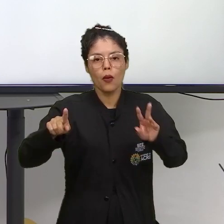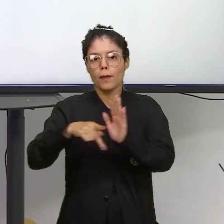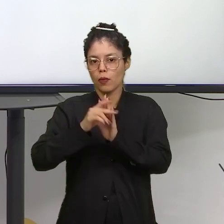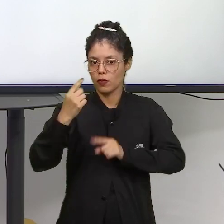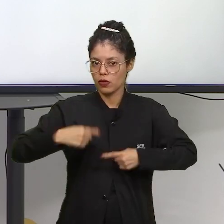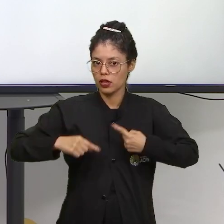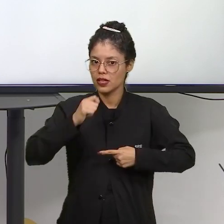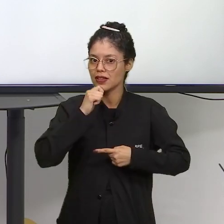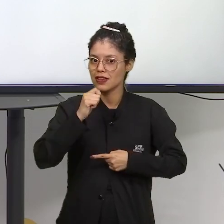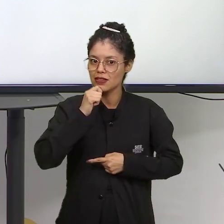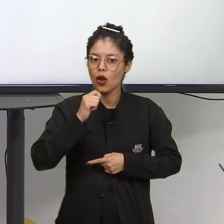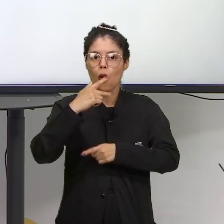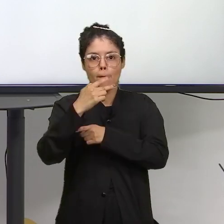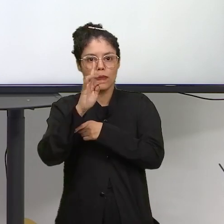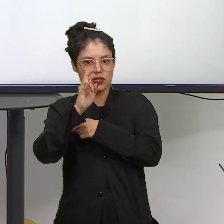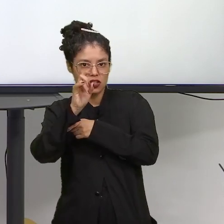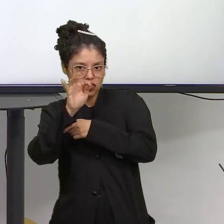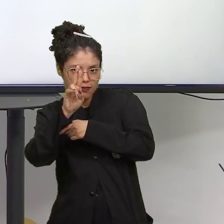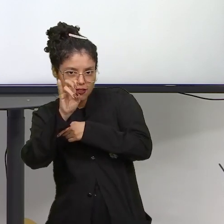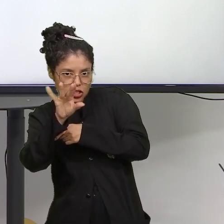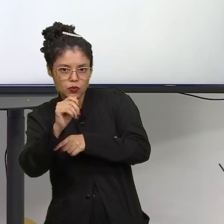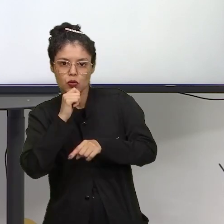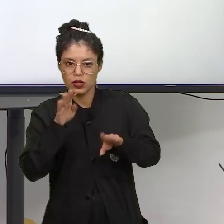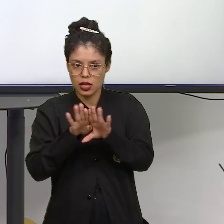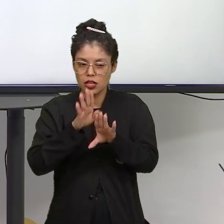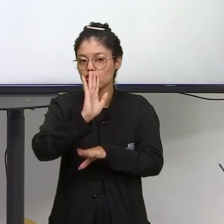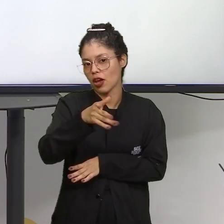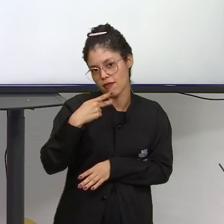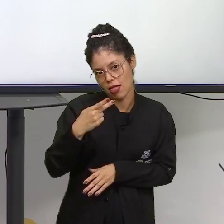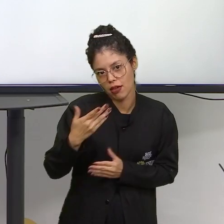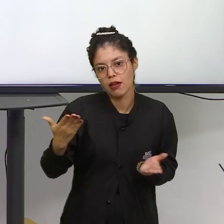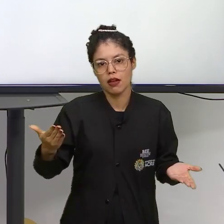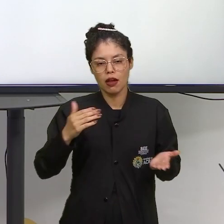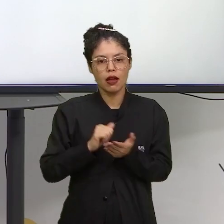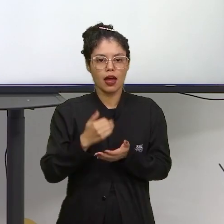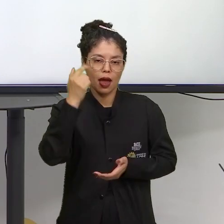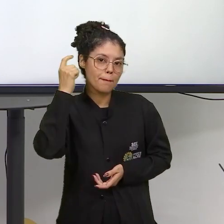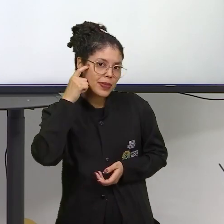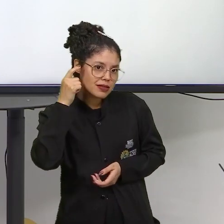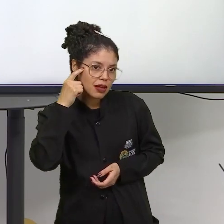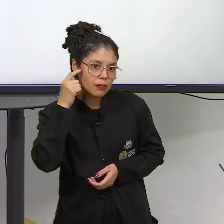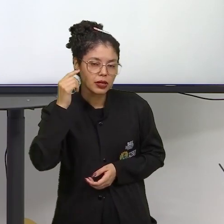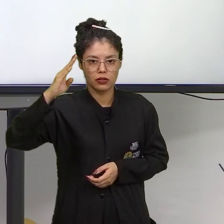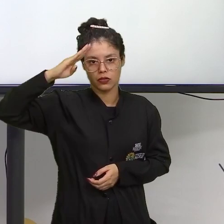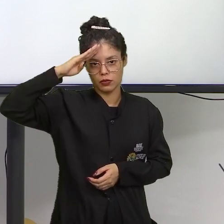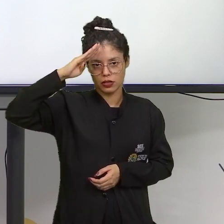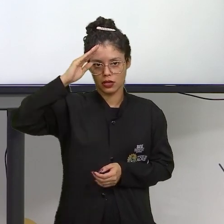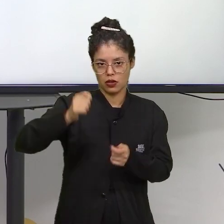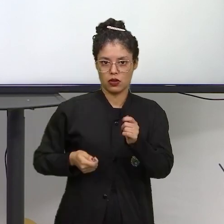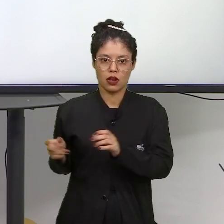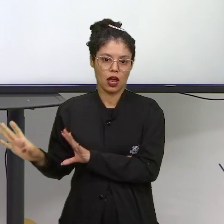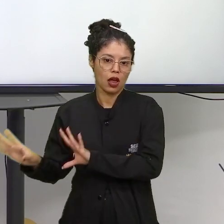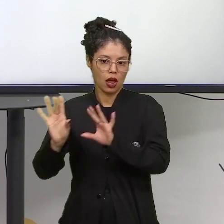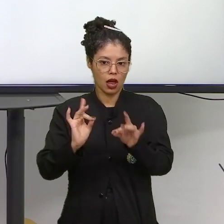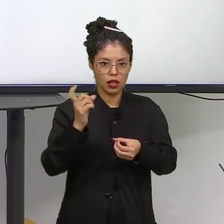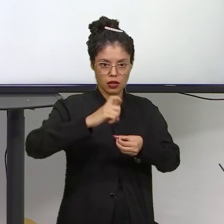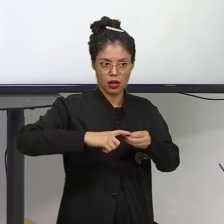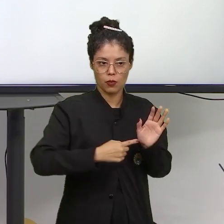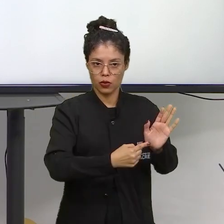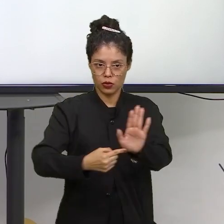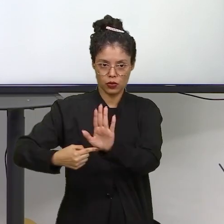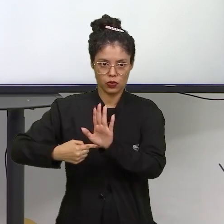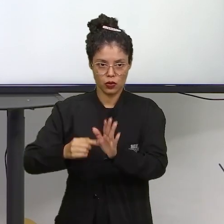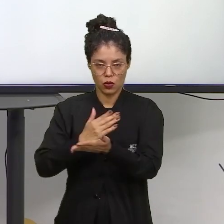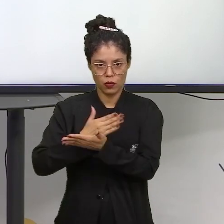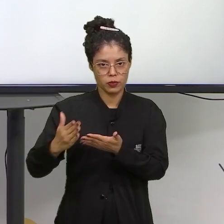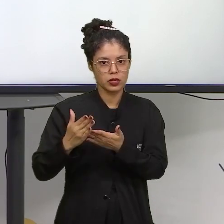O positivismo. Como eu já falei, o positivismo era a linha de pensamento dos militares ao conduzir o processo de